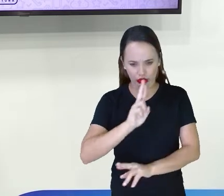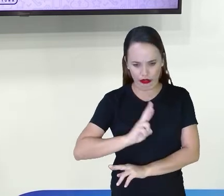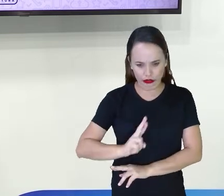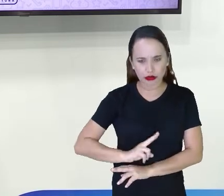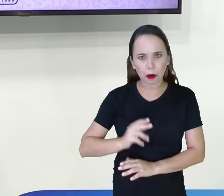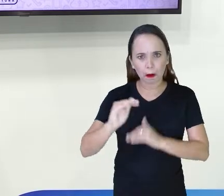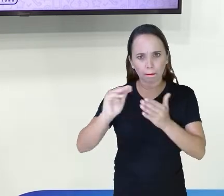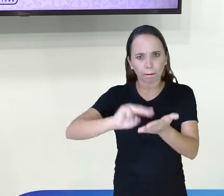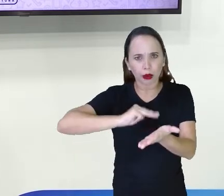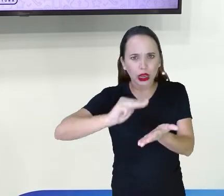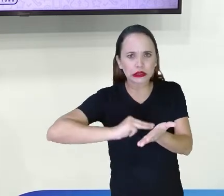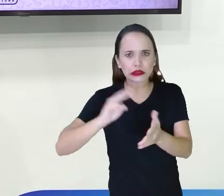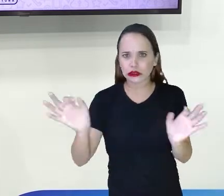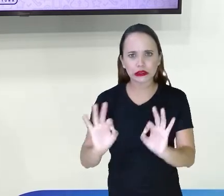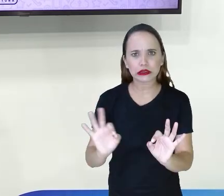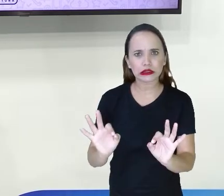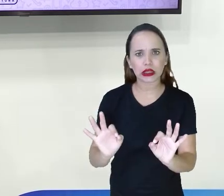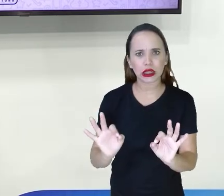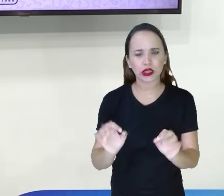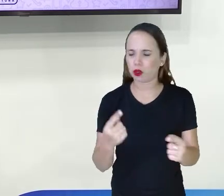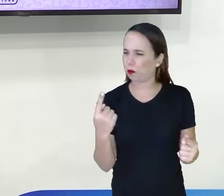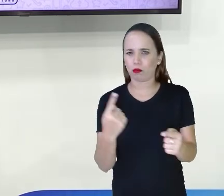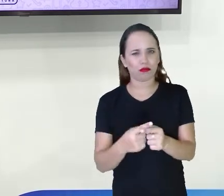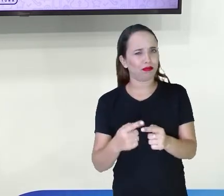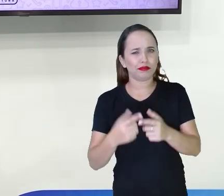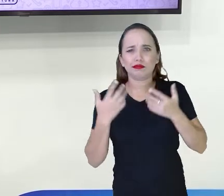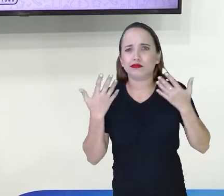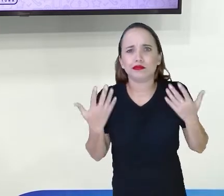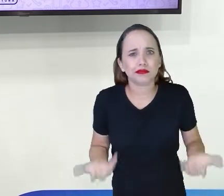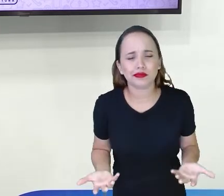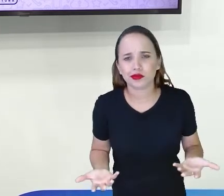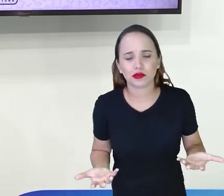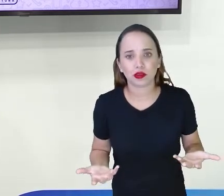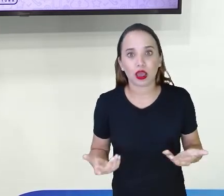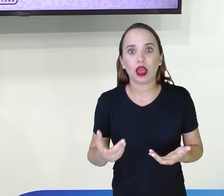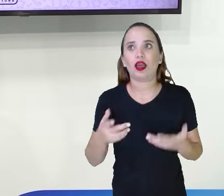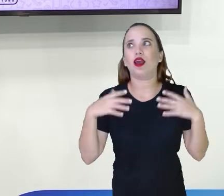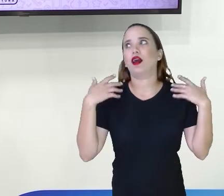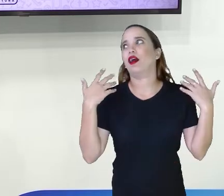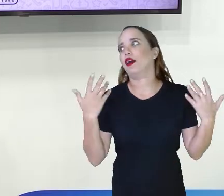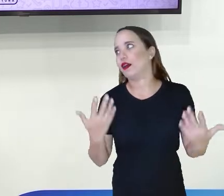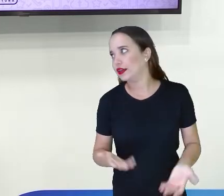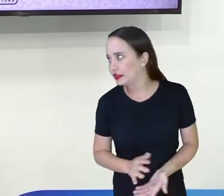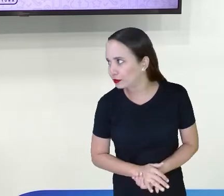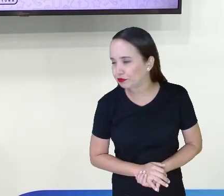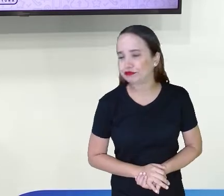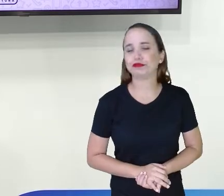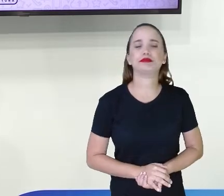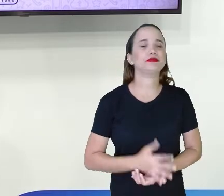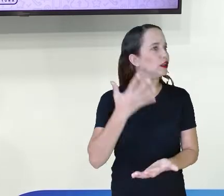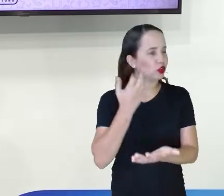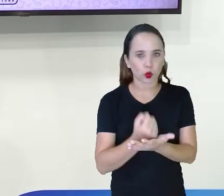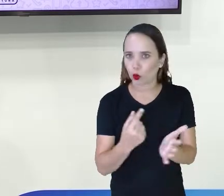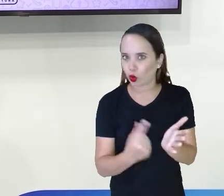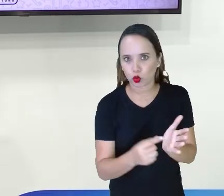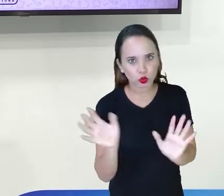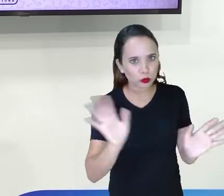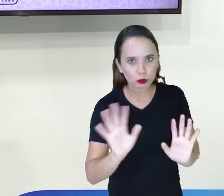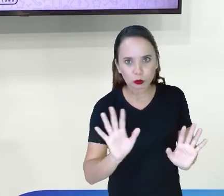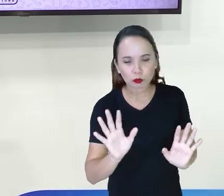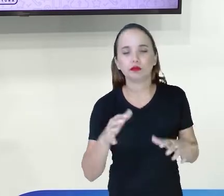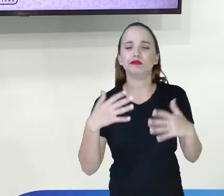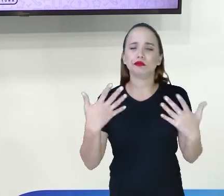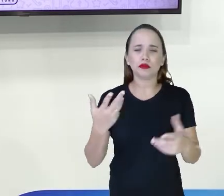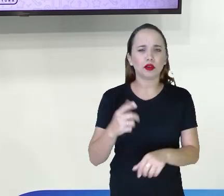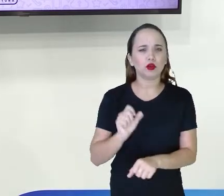mim ainda? Por que você ainda não enviou? Ah, não baixou o aplicativo do Educa Recife. Está